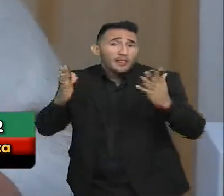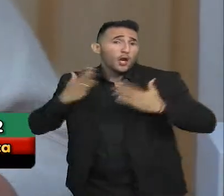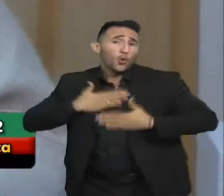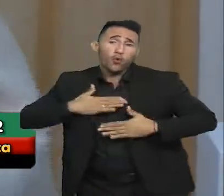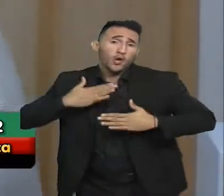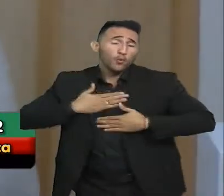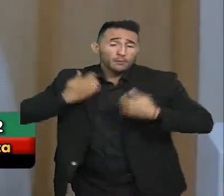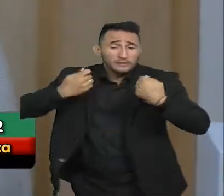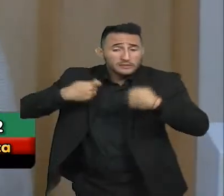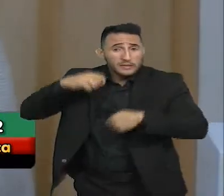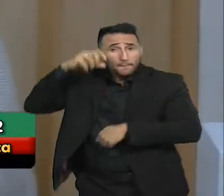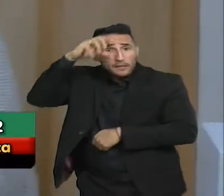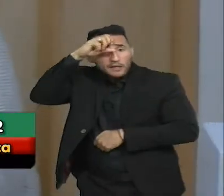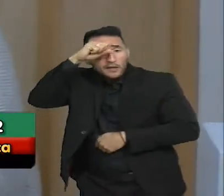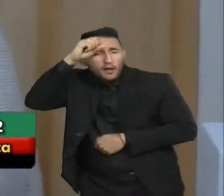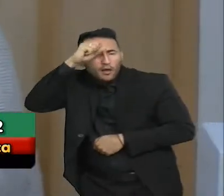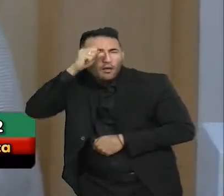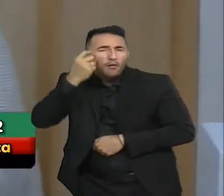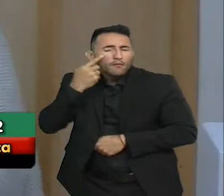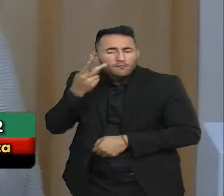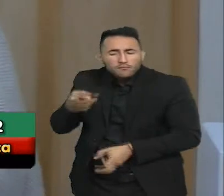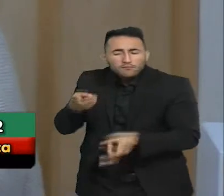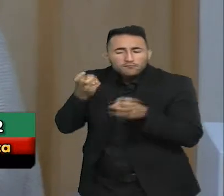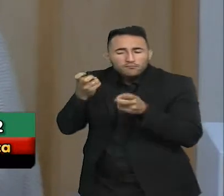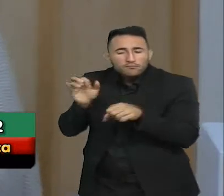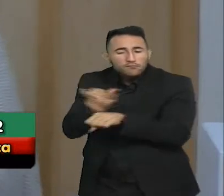precisa aprender a fazer essa mudança, né?